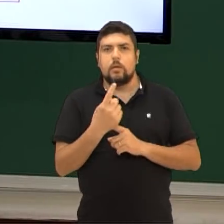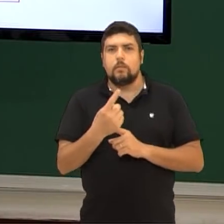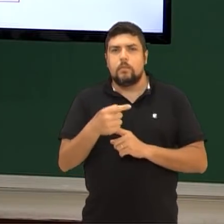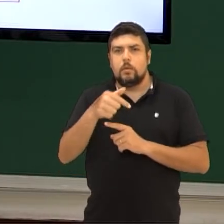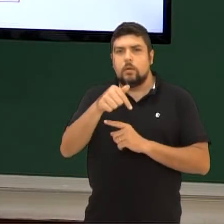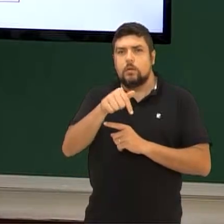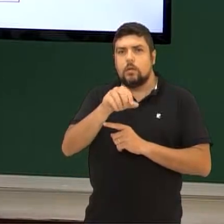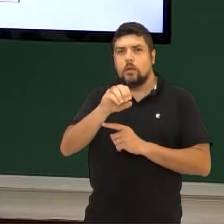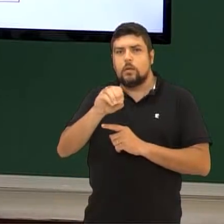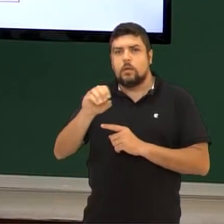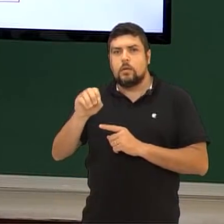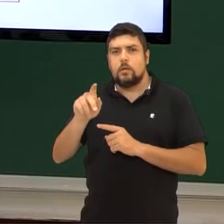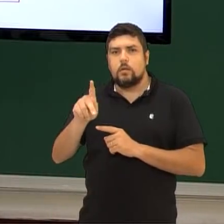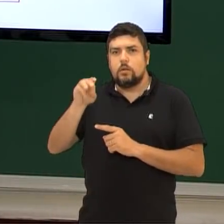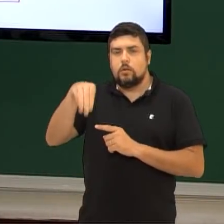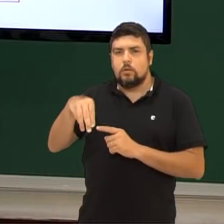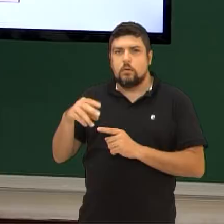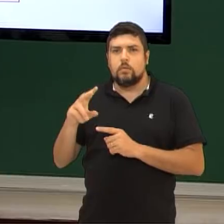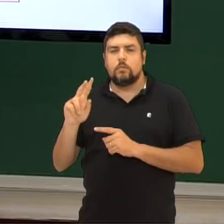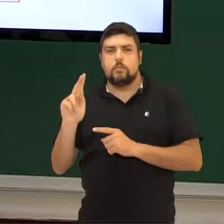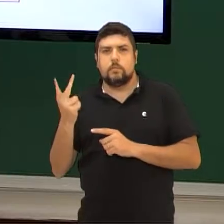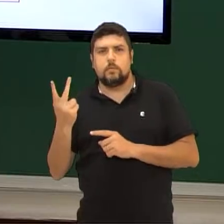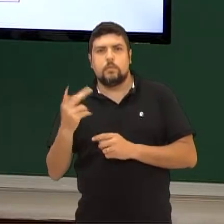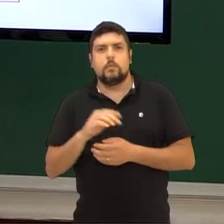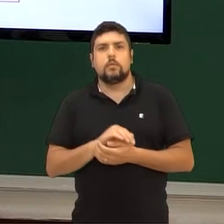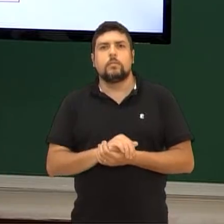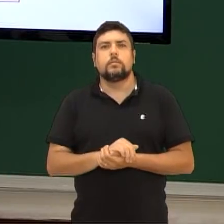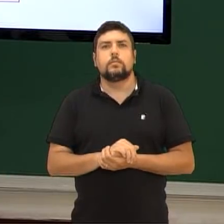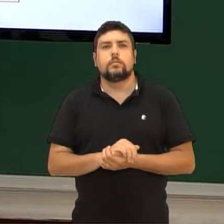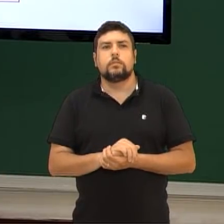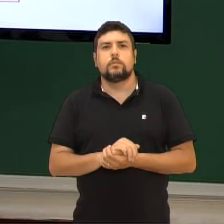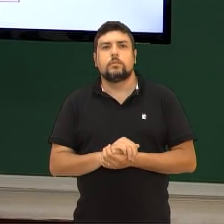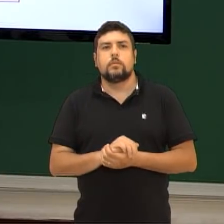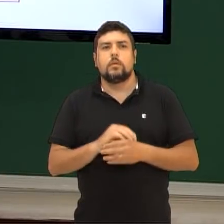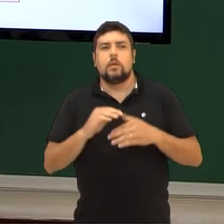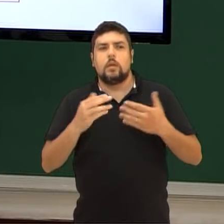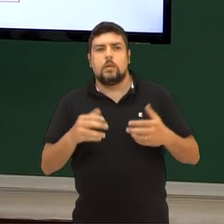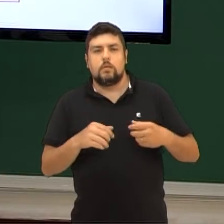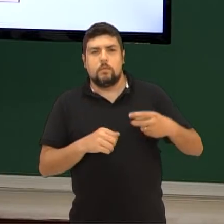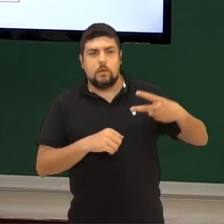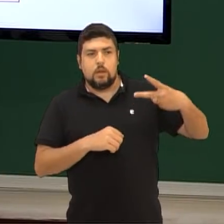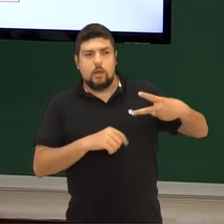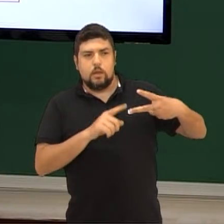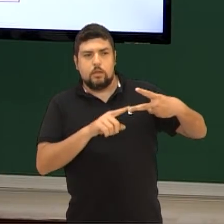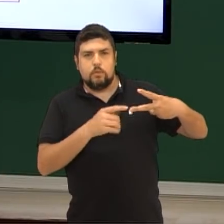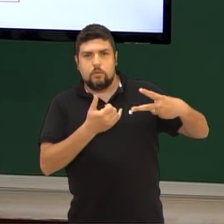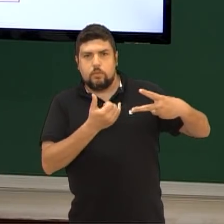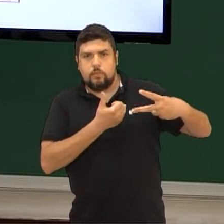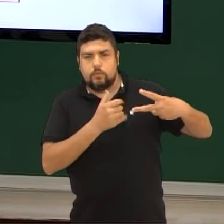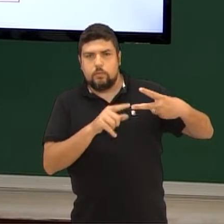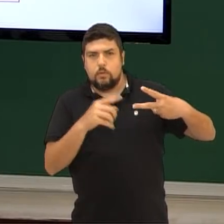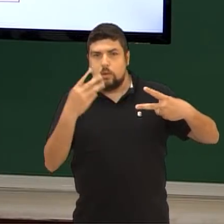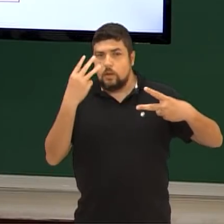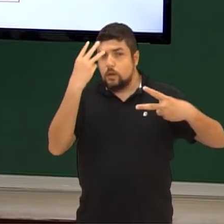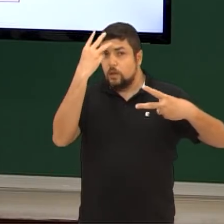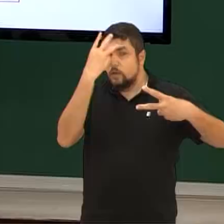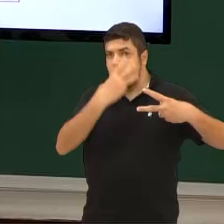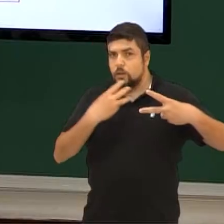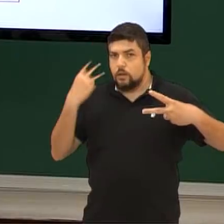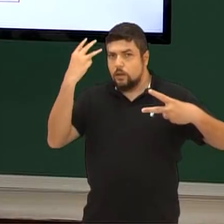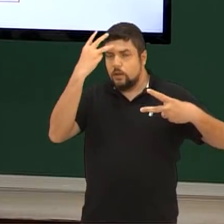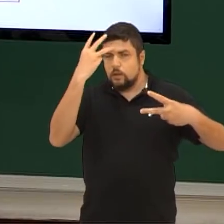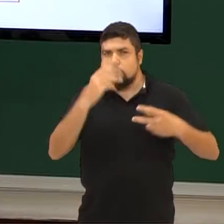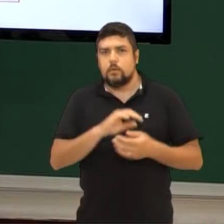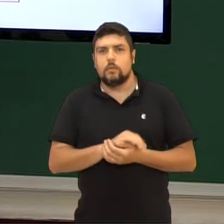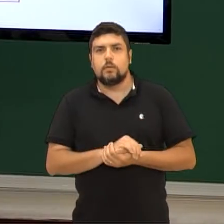1.700 km por hora. Já na segunda pergunta que ele faz, em 3 horas,